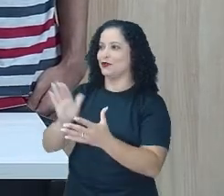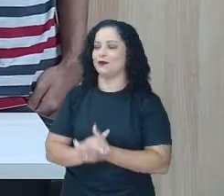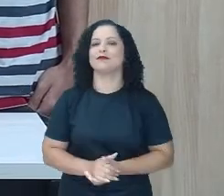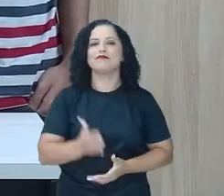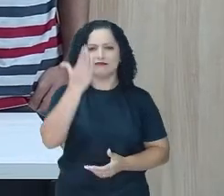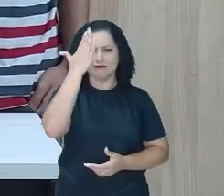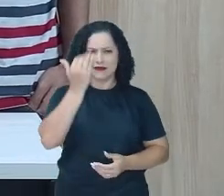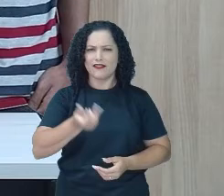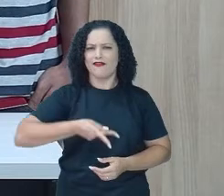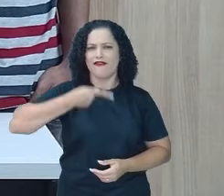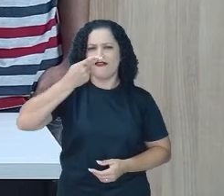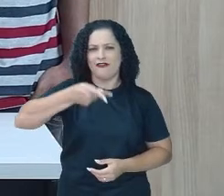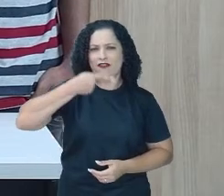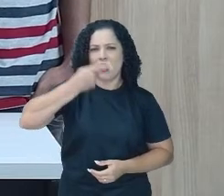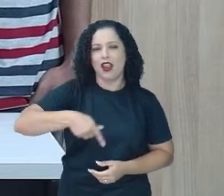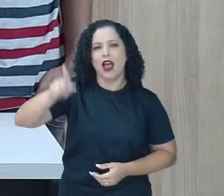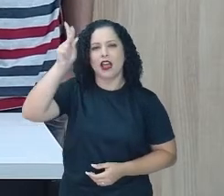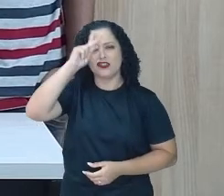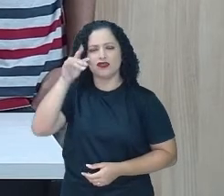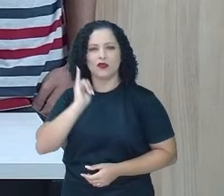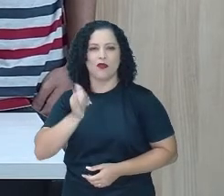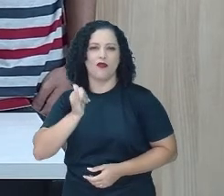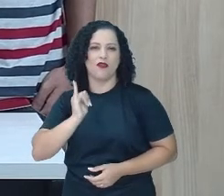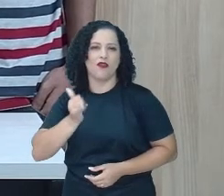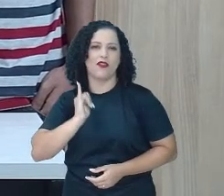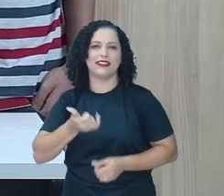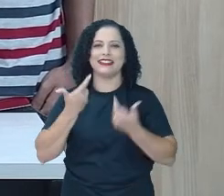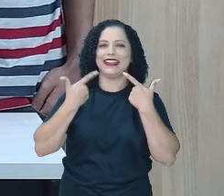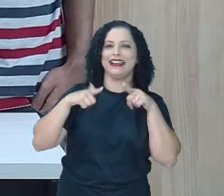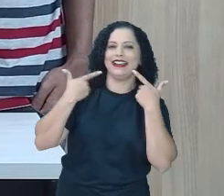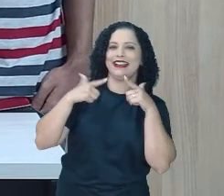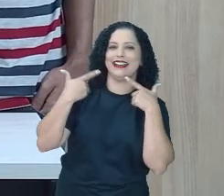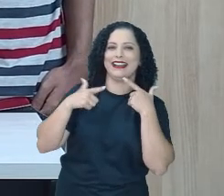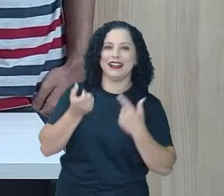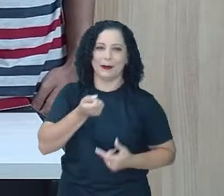falar, contar histórias e rir do que é engraçado.